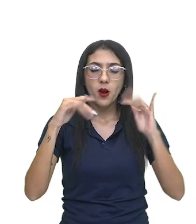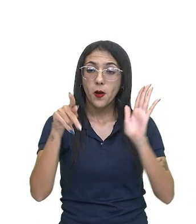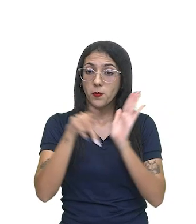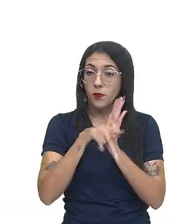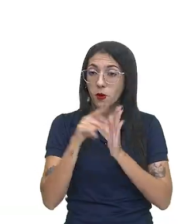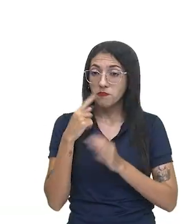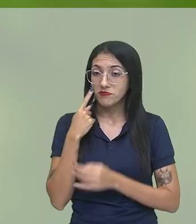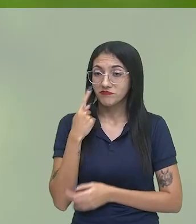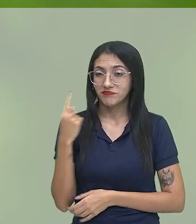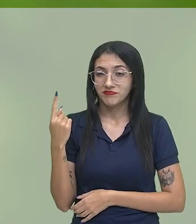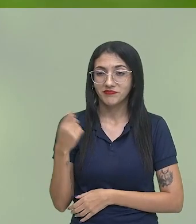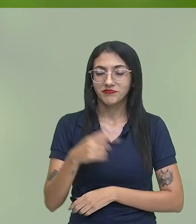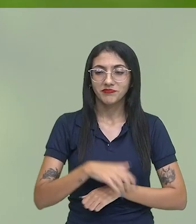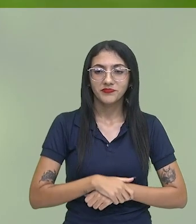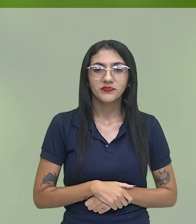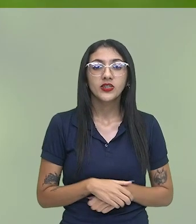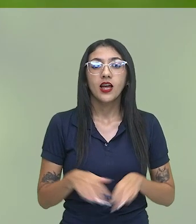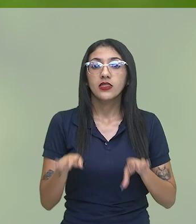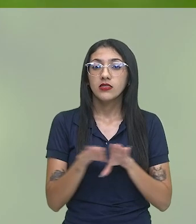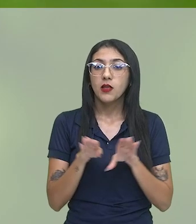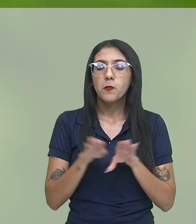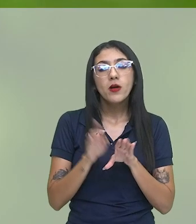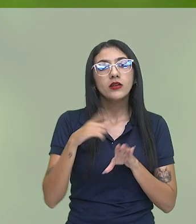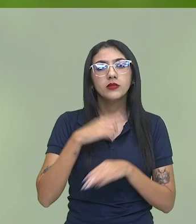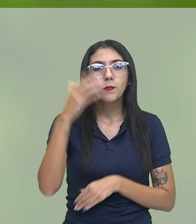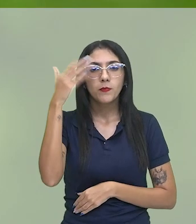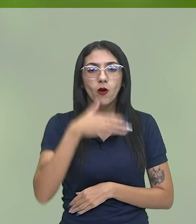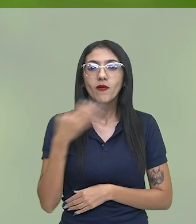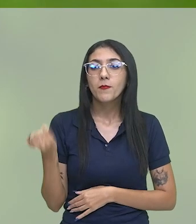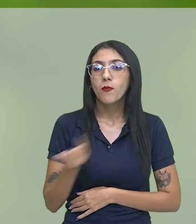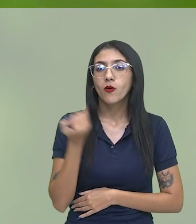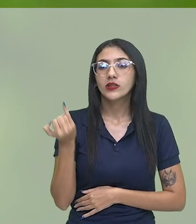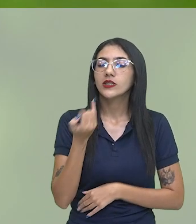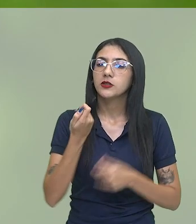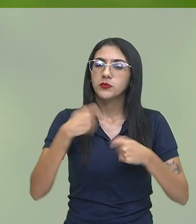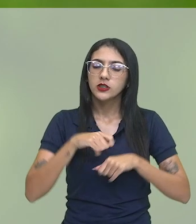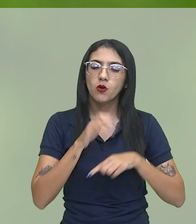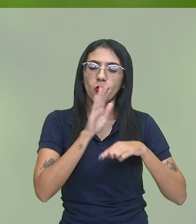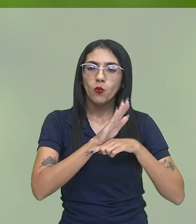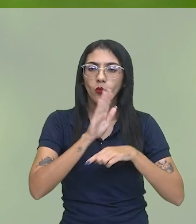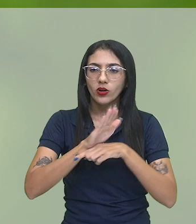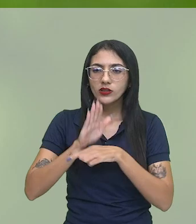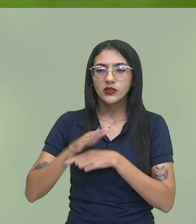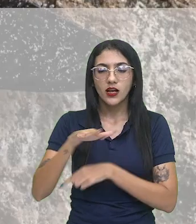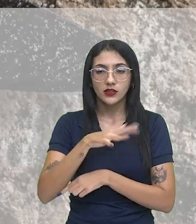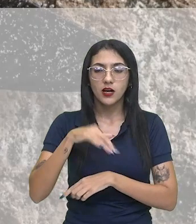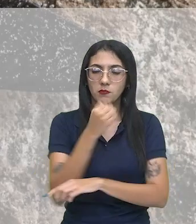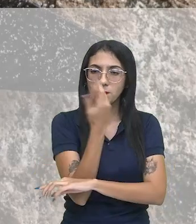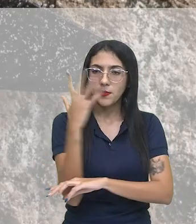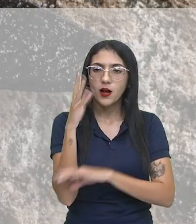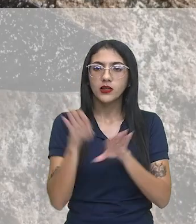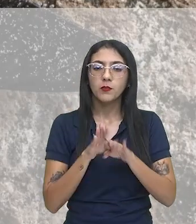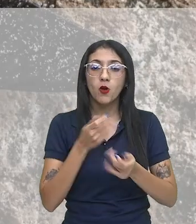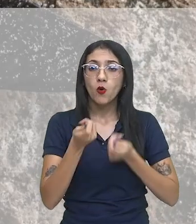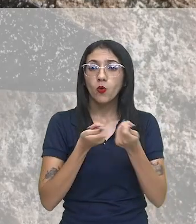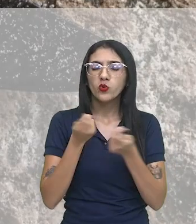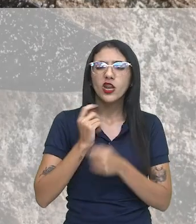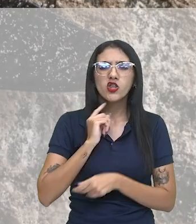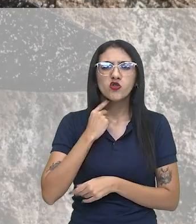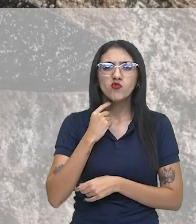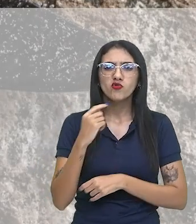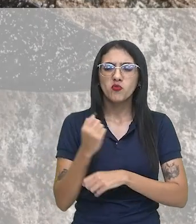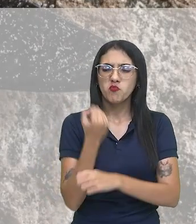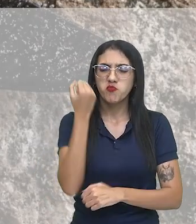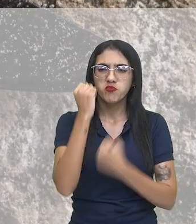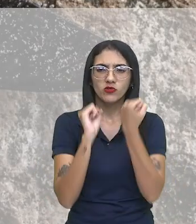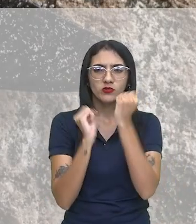Charles Darwin. Além disso, ressalta a importância da conservação ambiental e do controle da poluição para a preservação